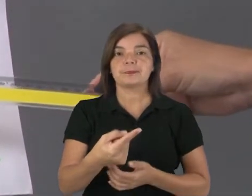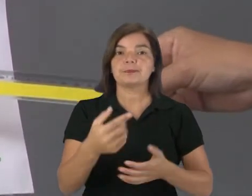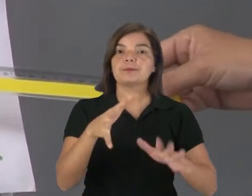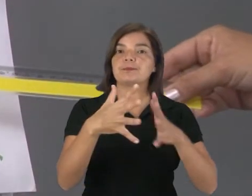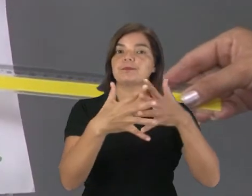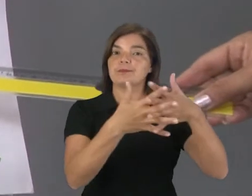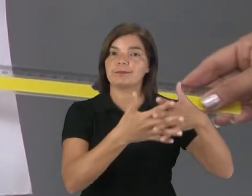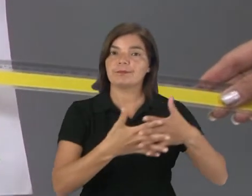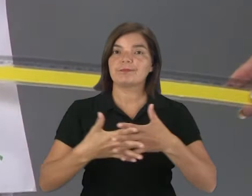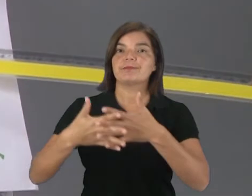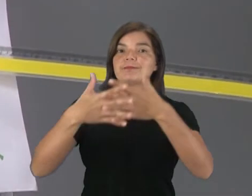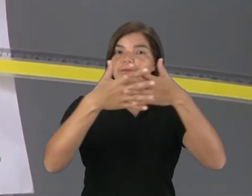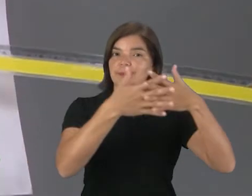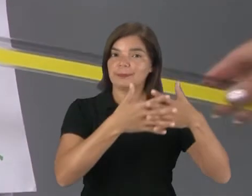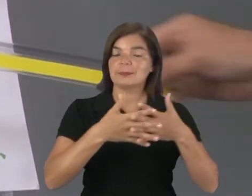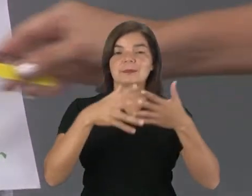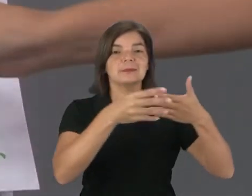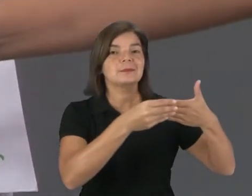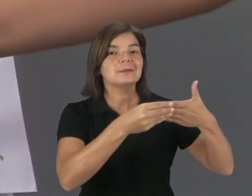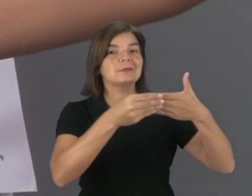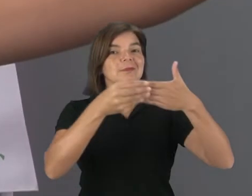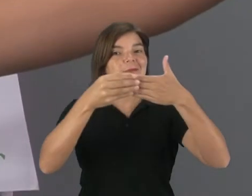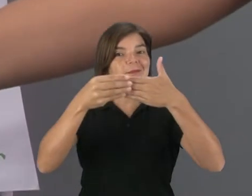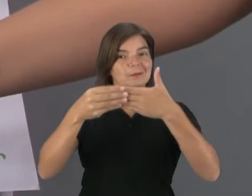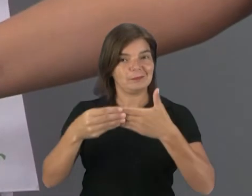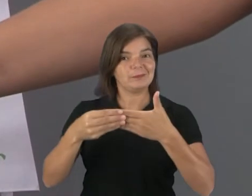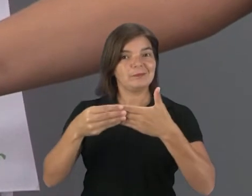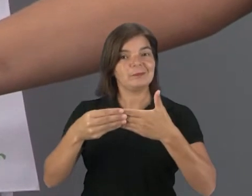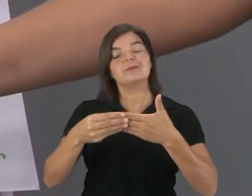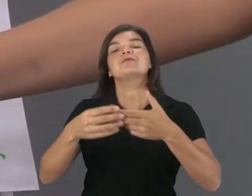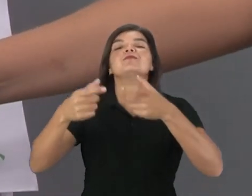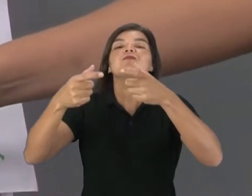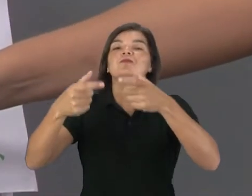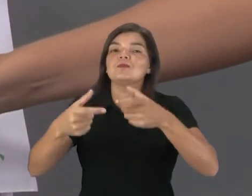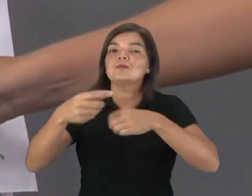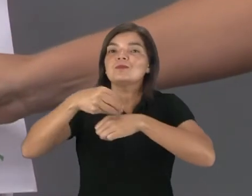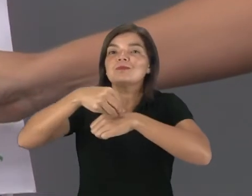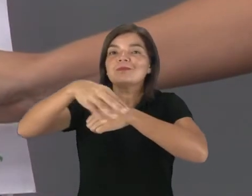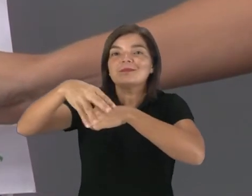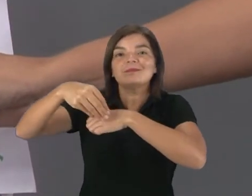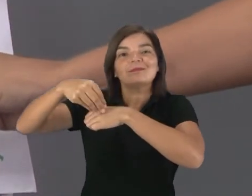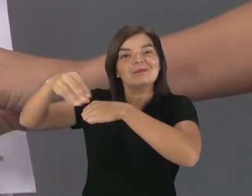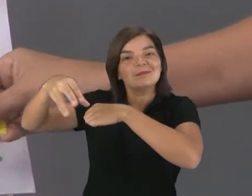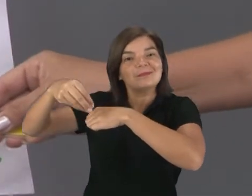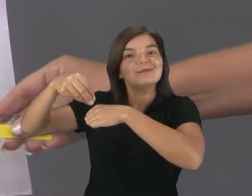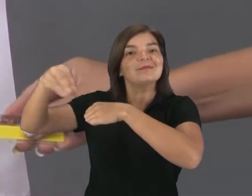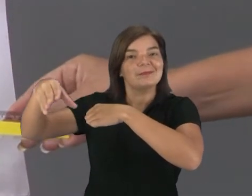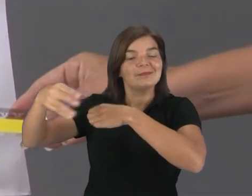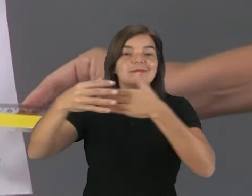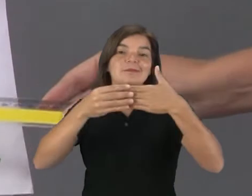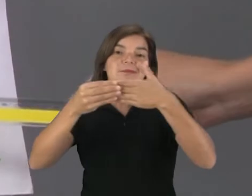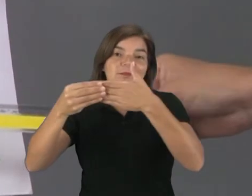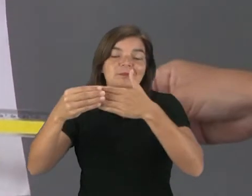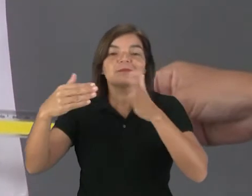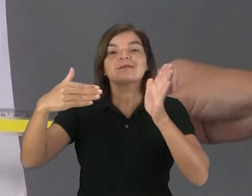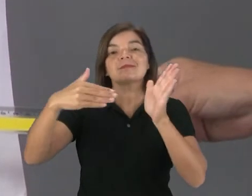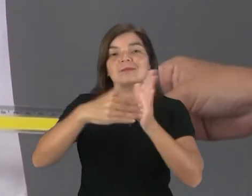caminhões levam os produtos a grandes distribuidoras, que levam até